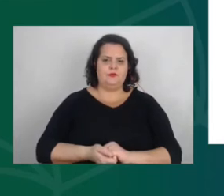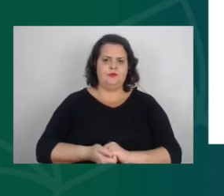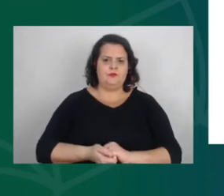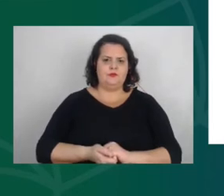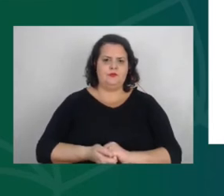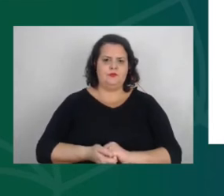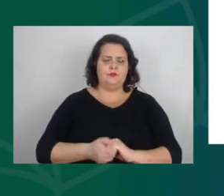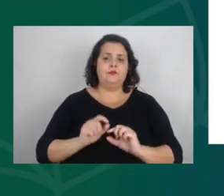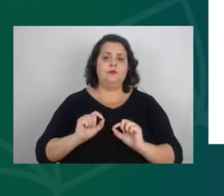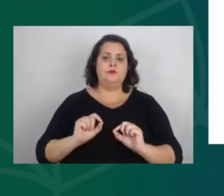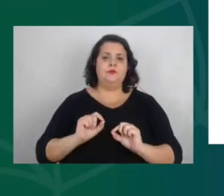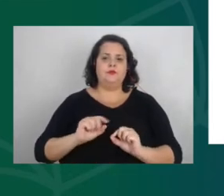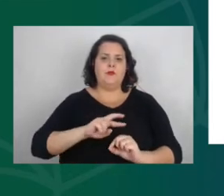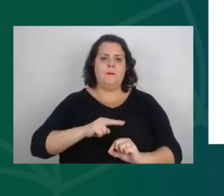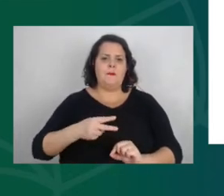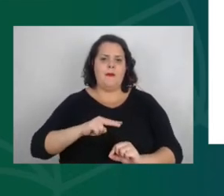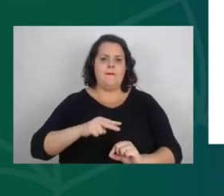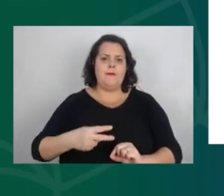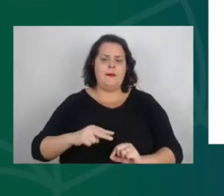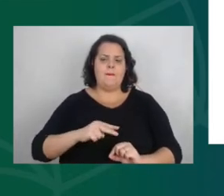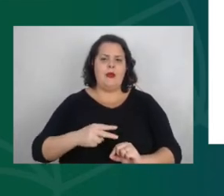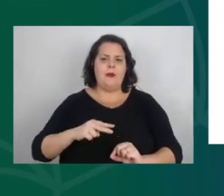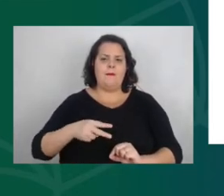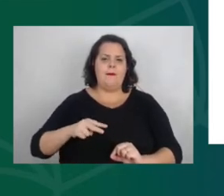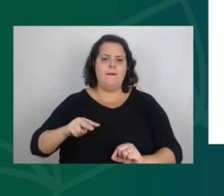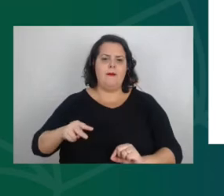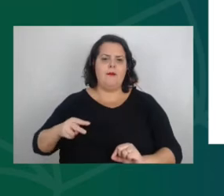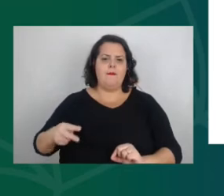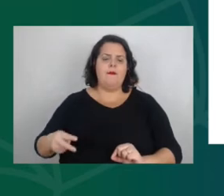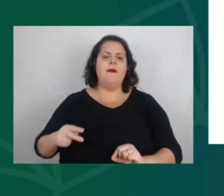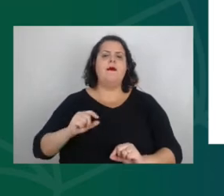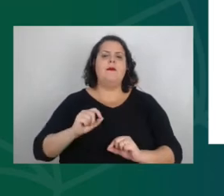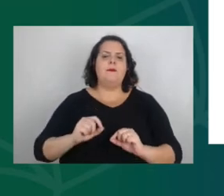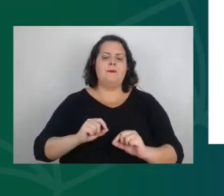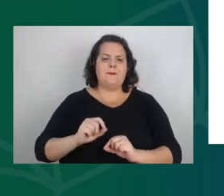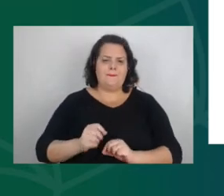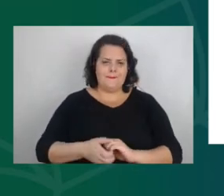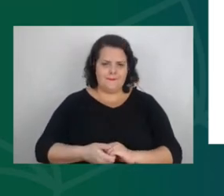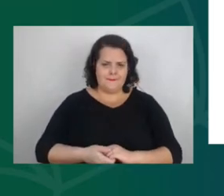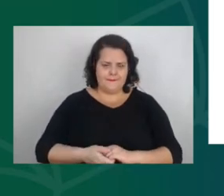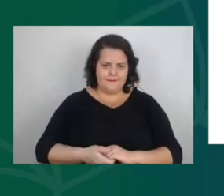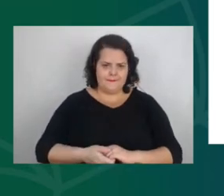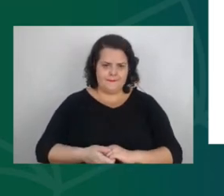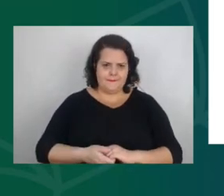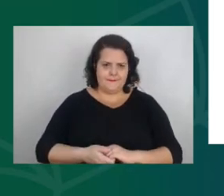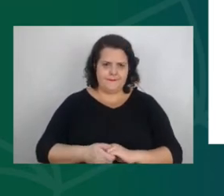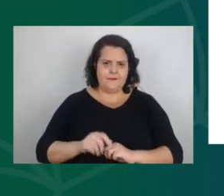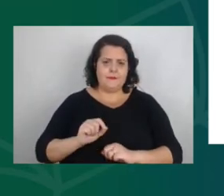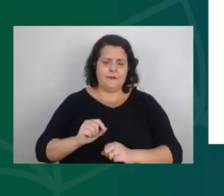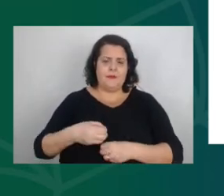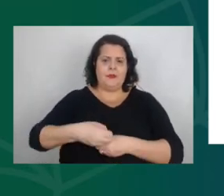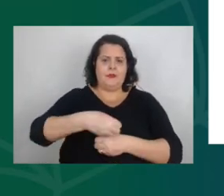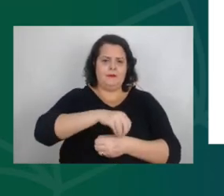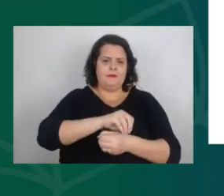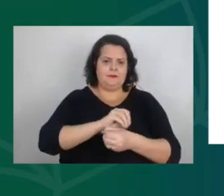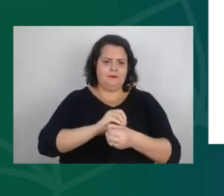Essas alterações, essas mutações, elas podem ser células da